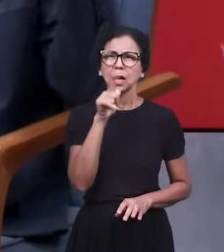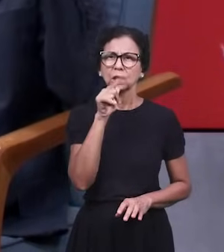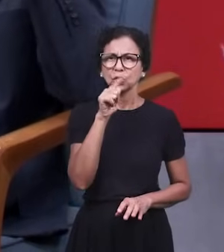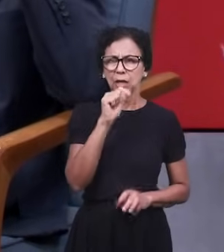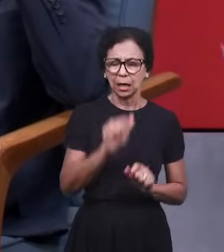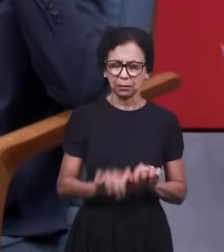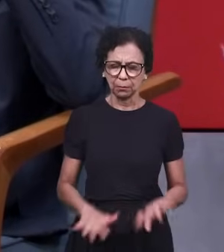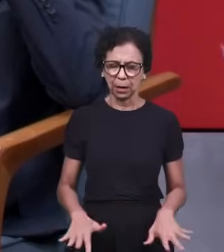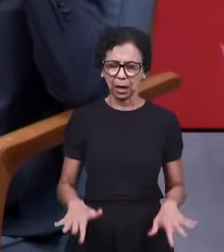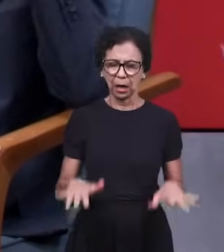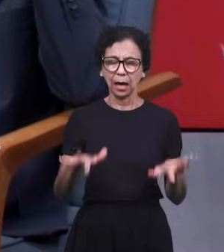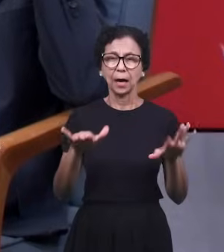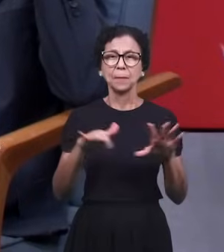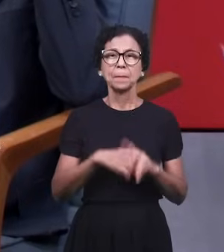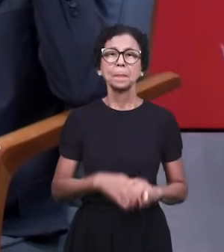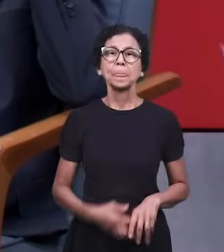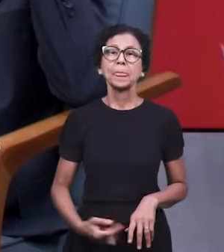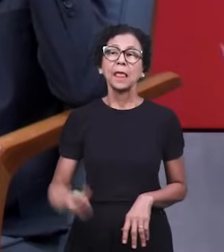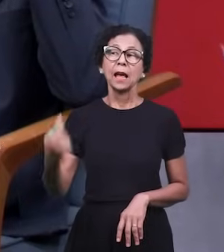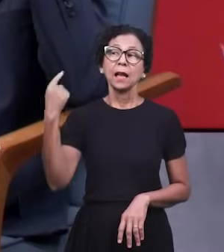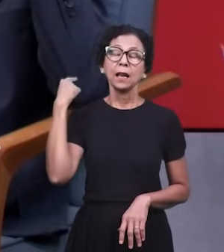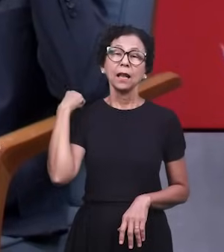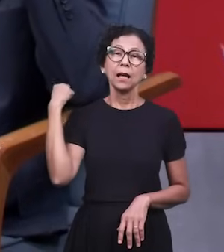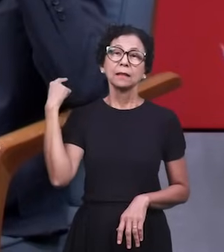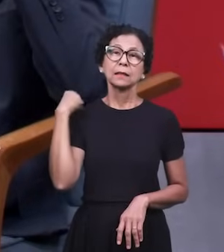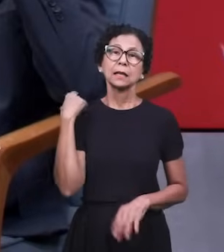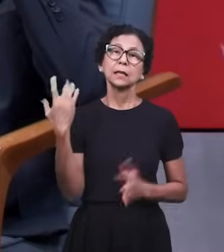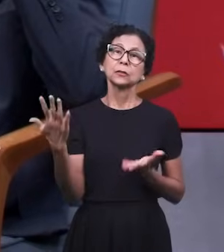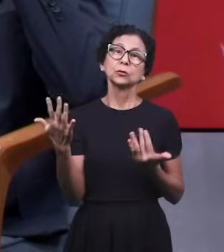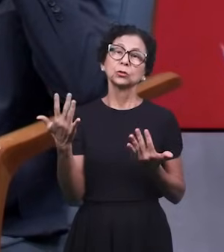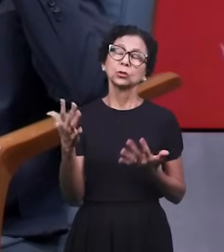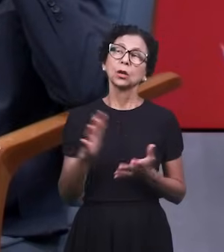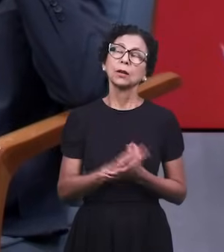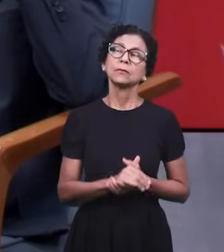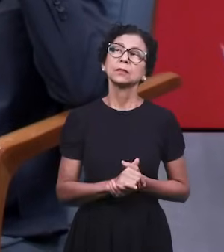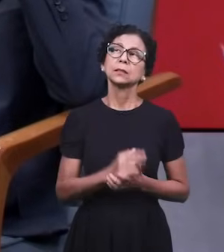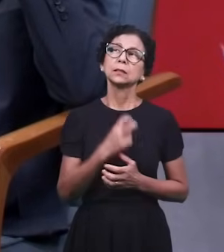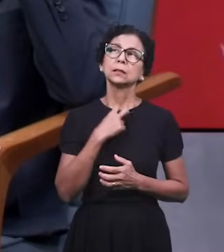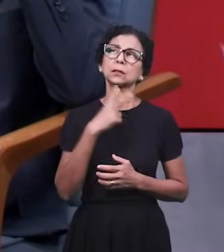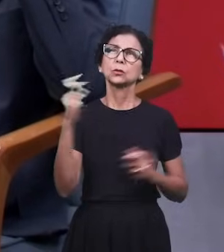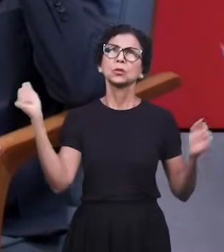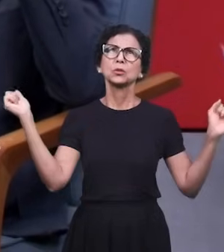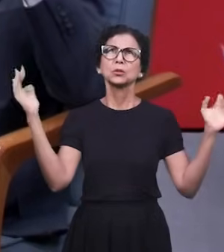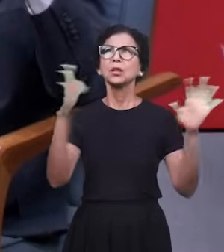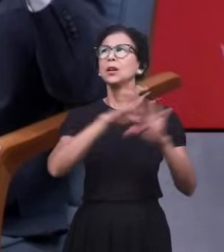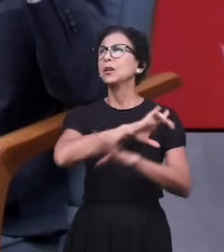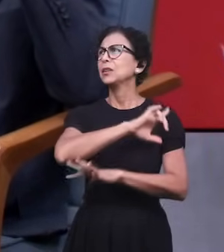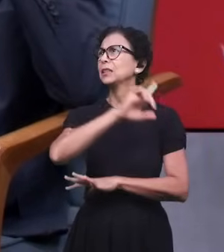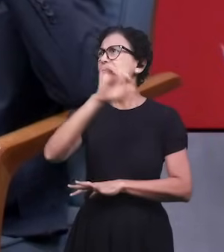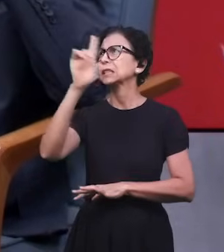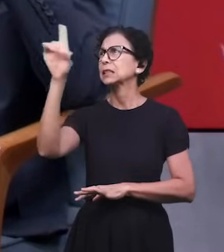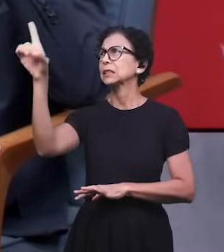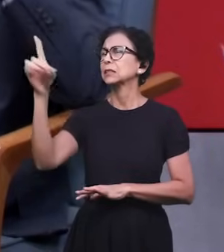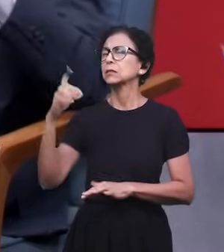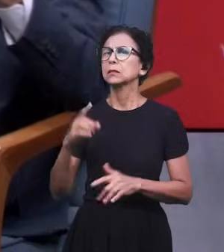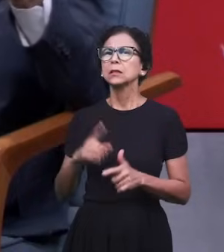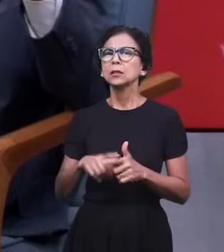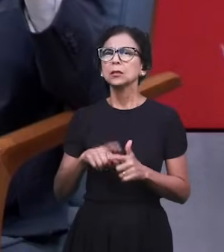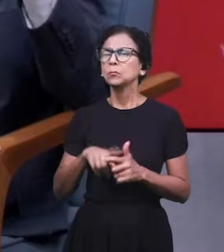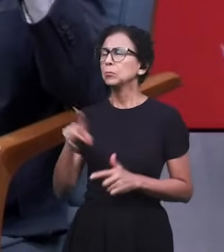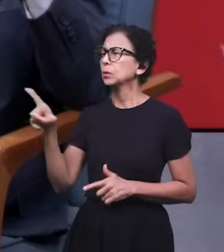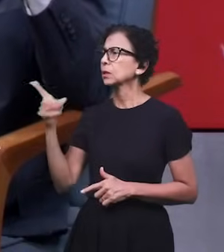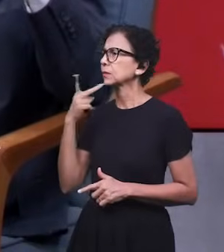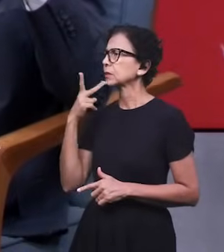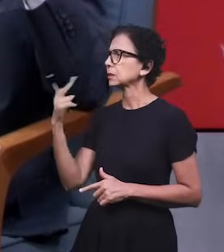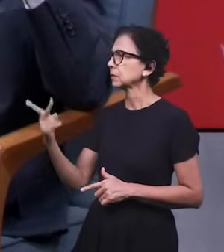lá atrás deu um glória a Deus, glória a Deus. E o professor parou e disse: por que você deu glória a Deus? Eu estou dizendo